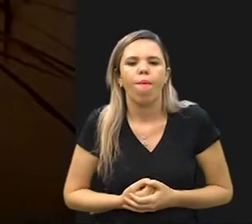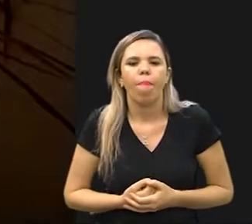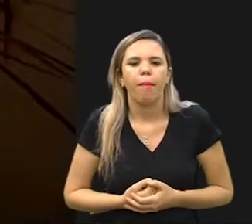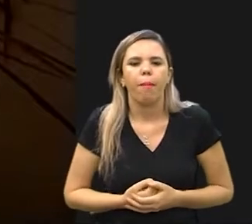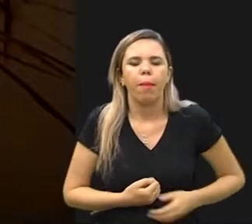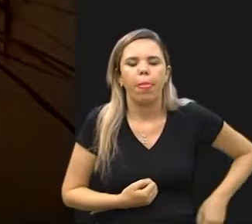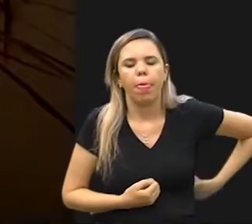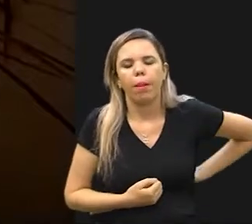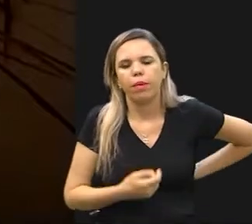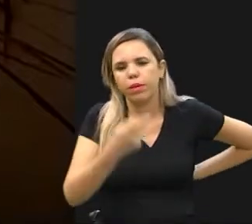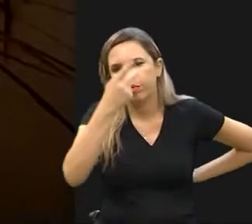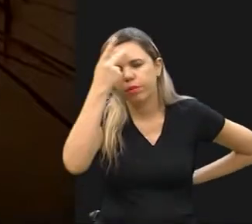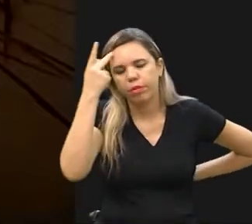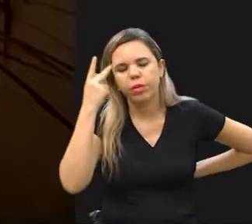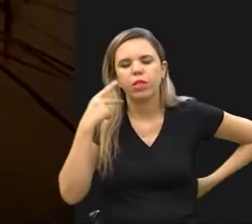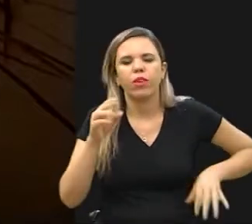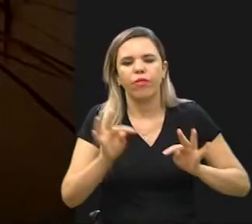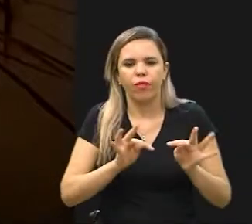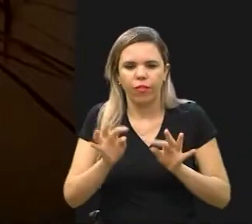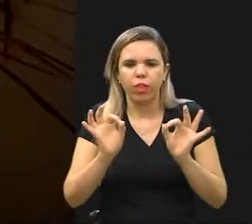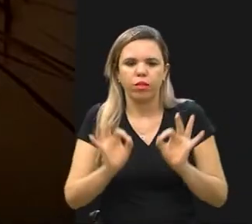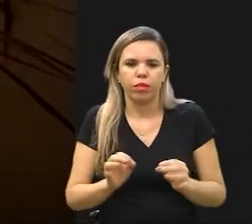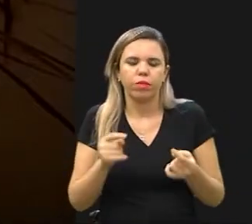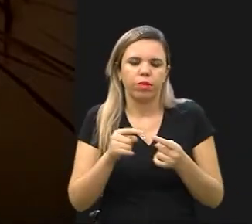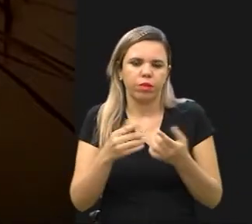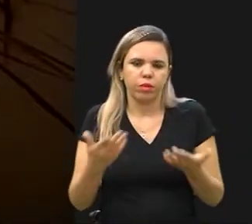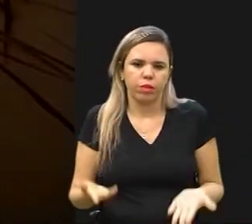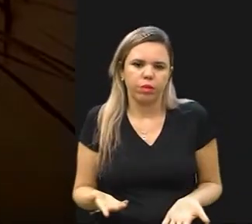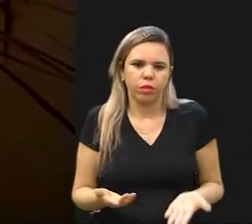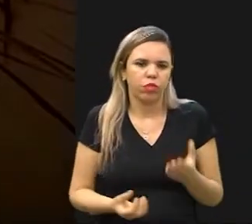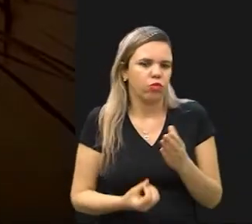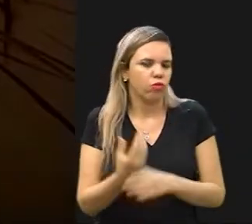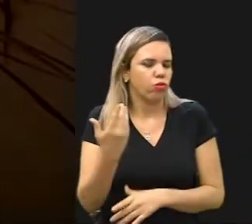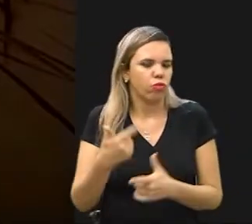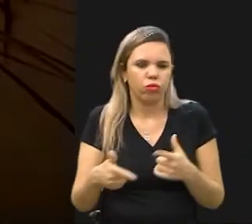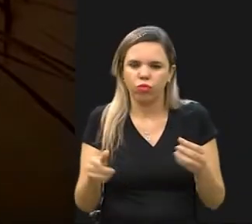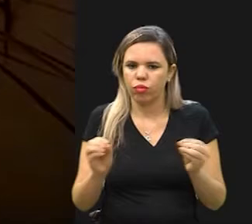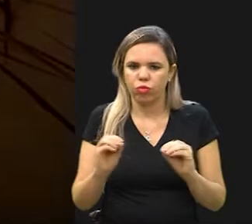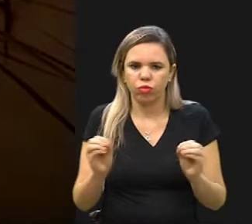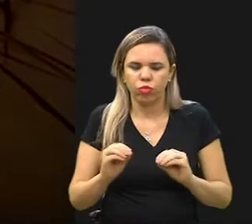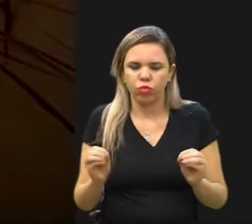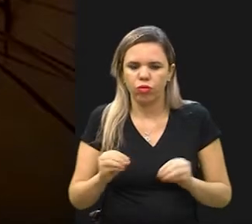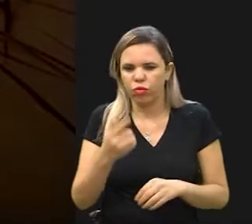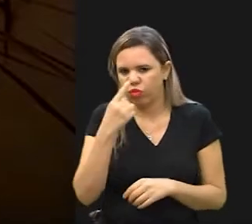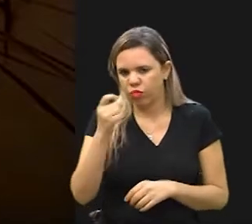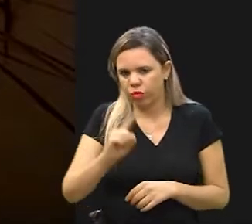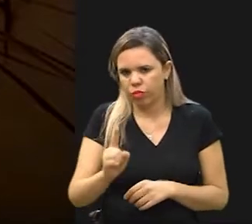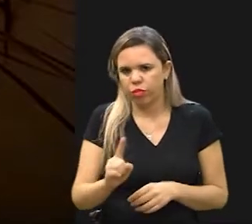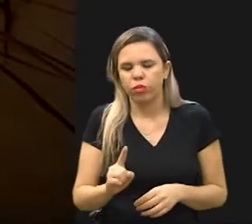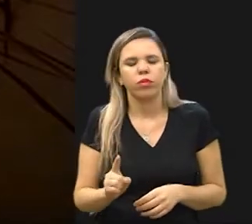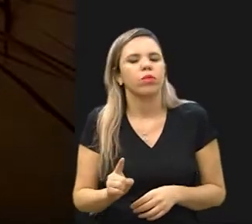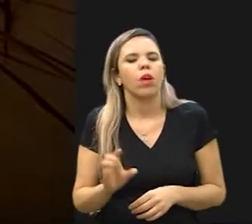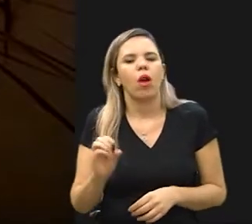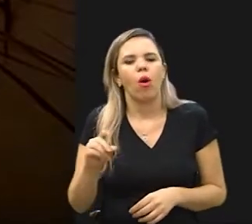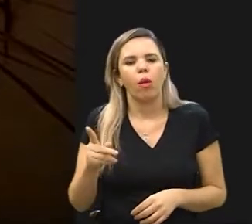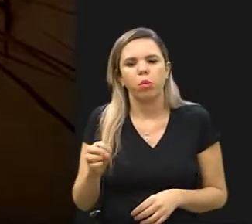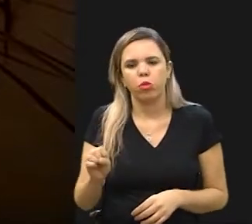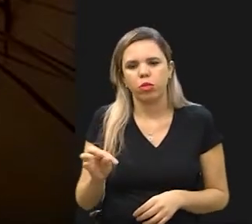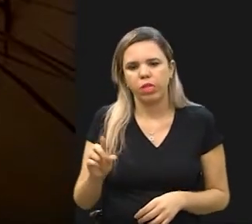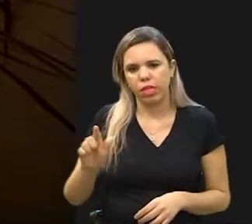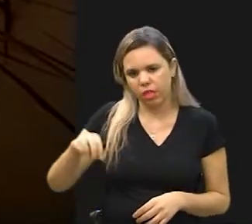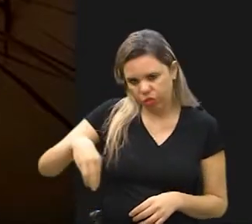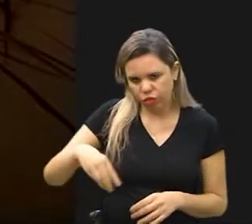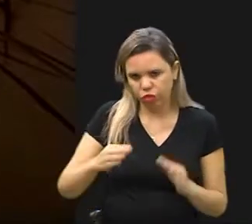tá? Então, quando a compostagem está sendo bem feita, ela não gera nenhum tipo de odor. A